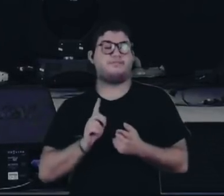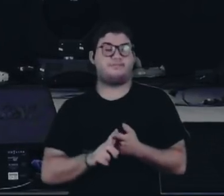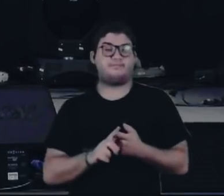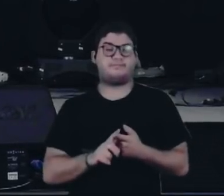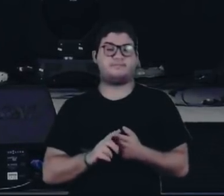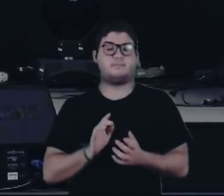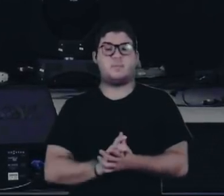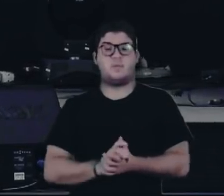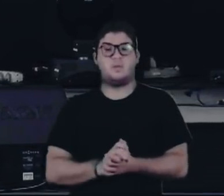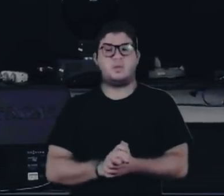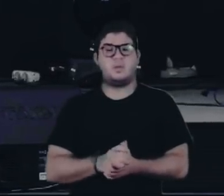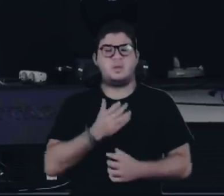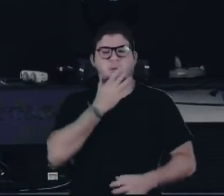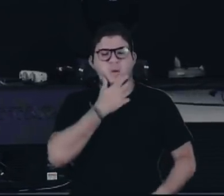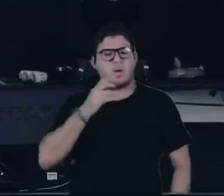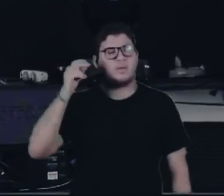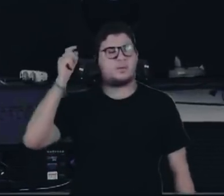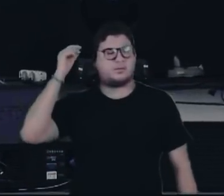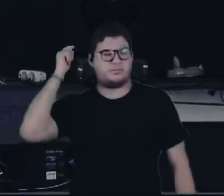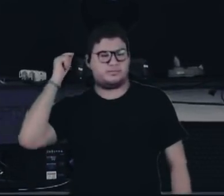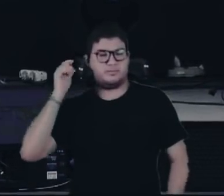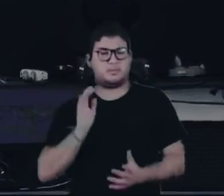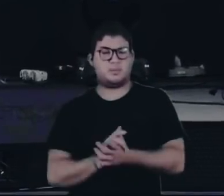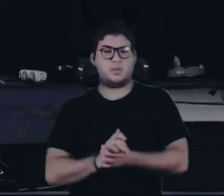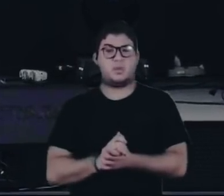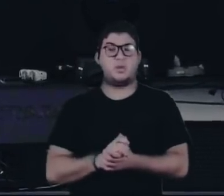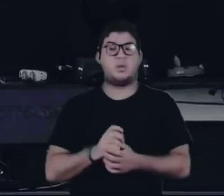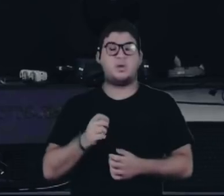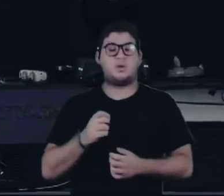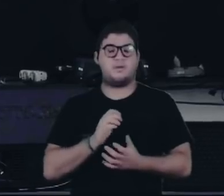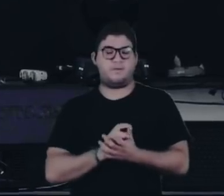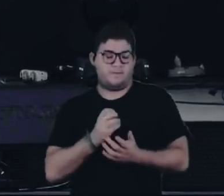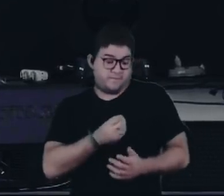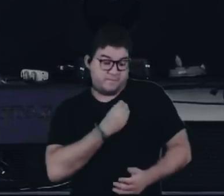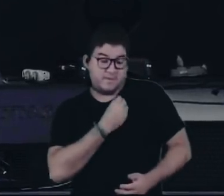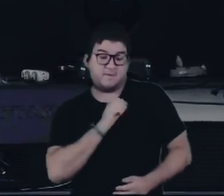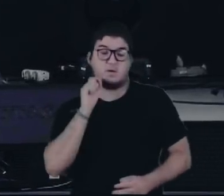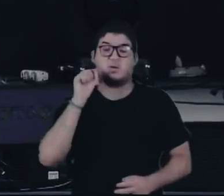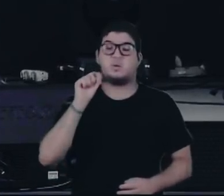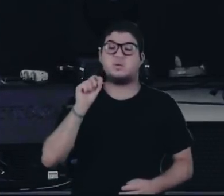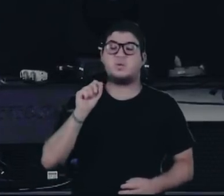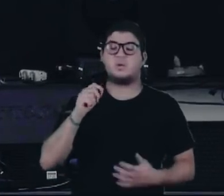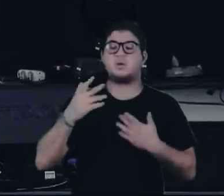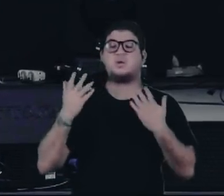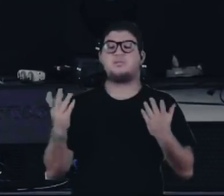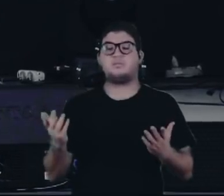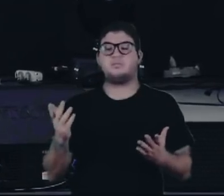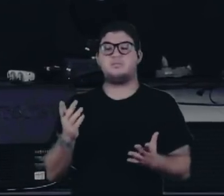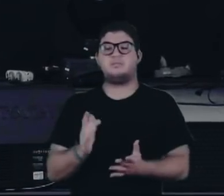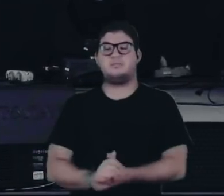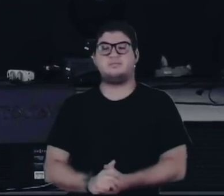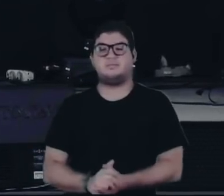já basta ser ocupado, a questão é com o que estamos ocupados.